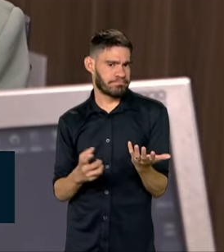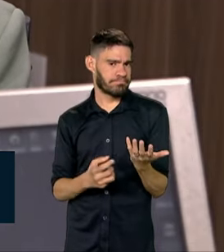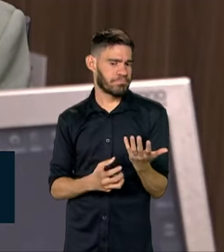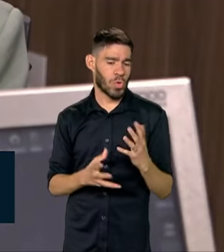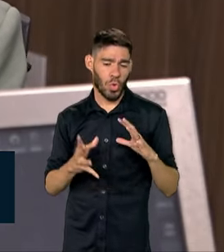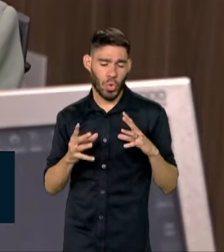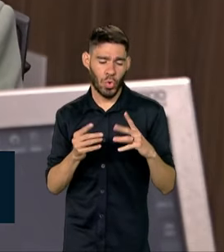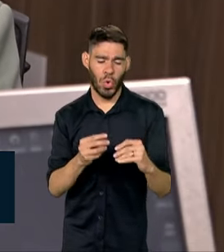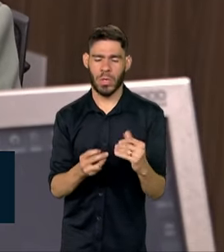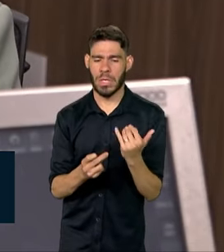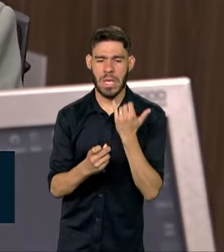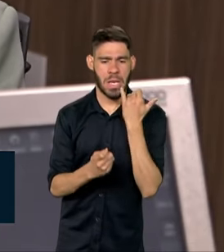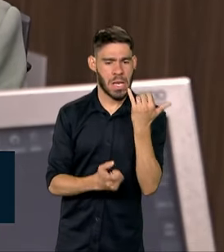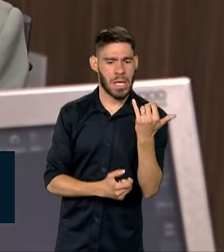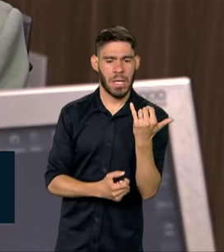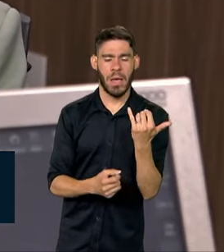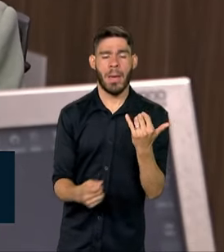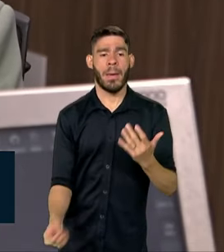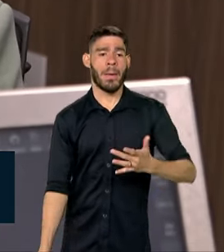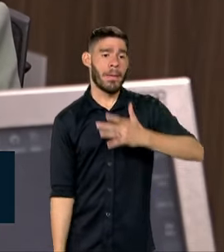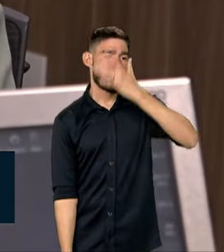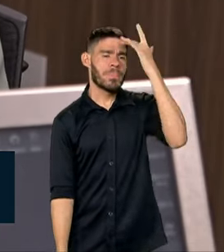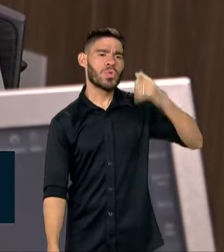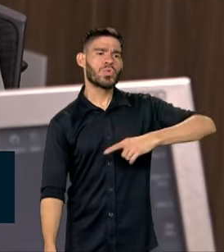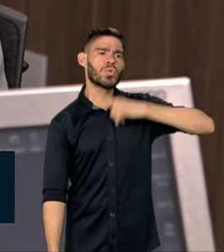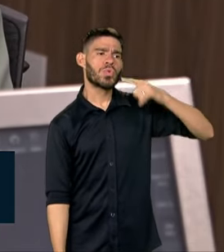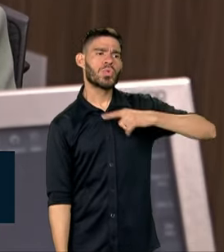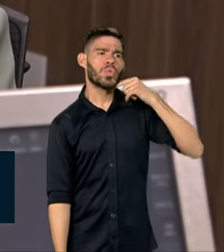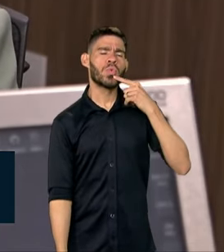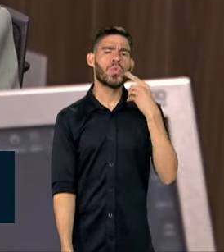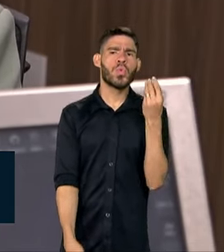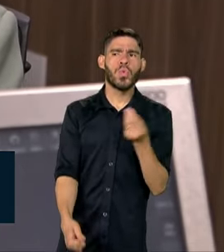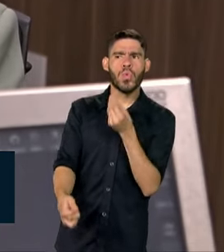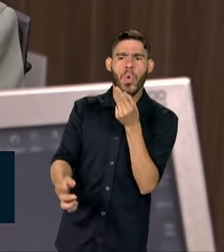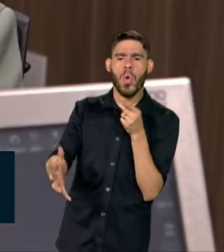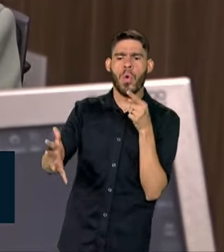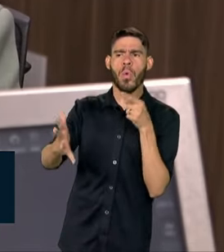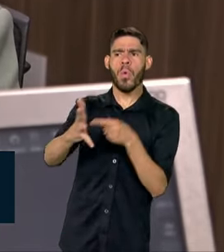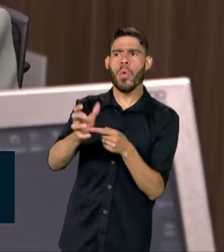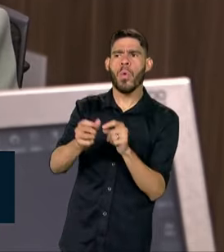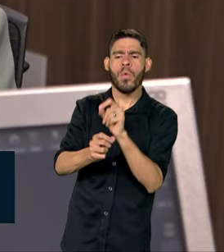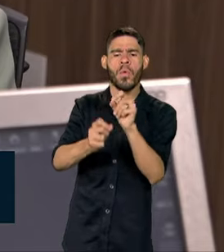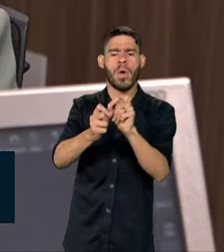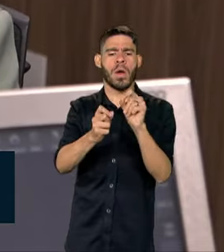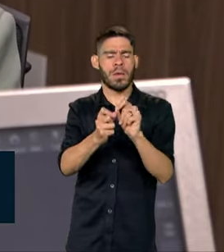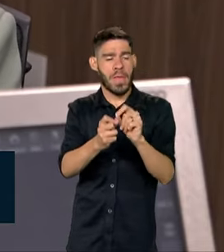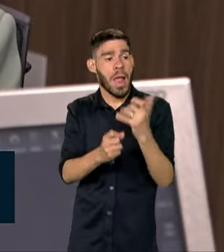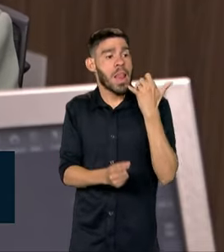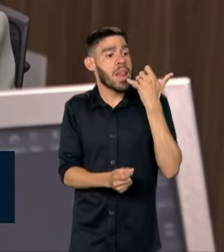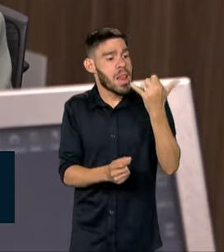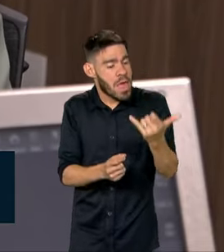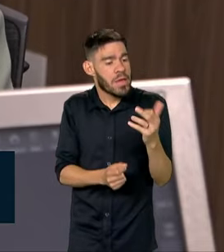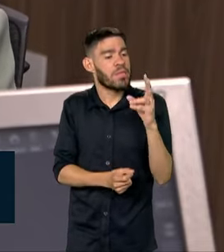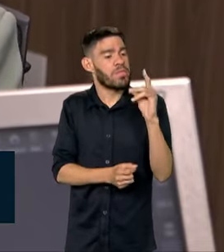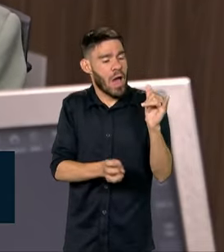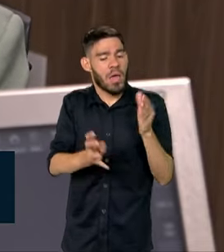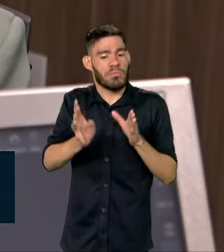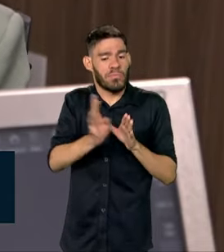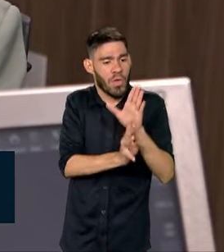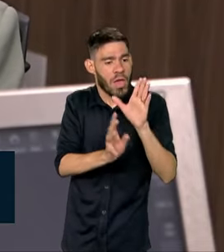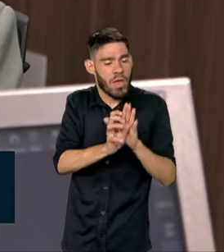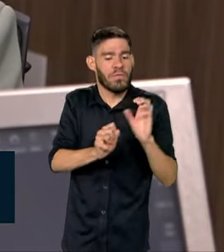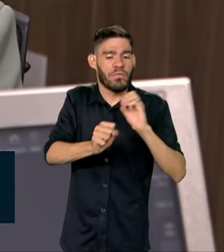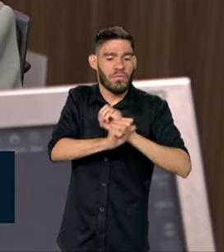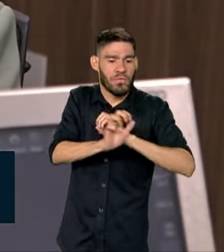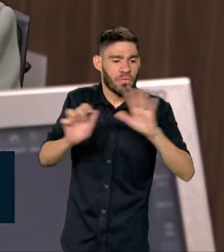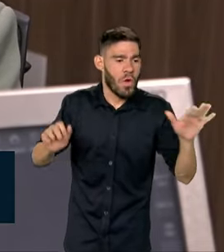todas as ligações. Quem tiver dúvidas sobre como denunciar, o que fazer, liga. Então, ele vai prestar informação, prestar orientação e